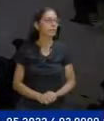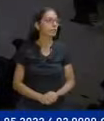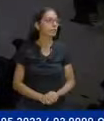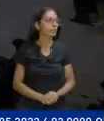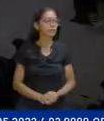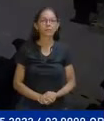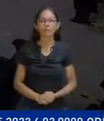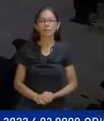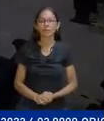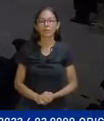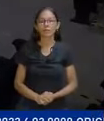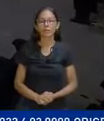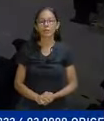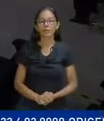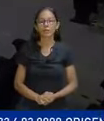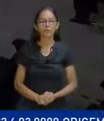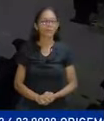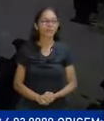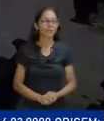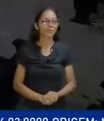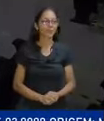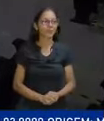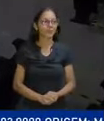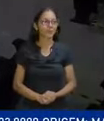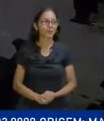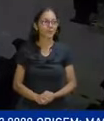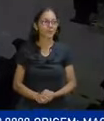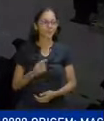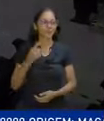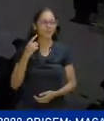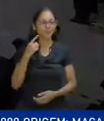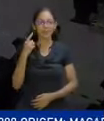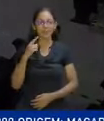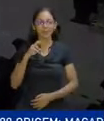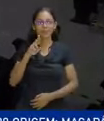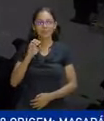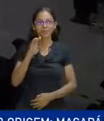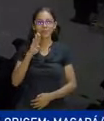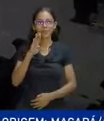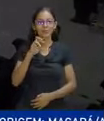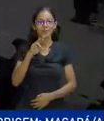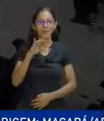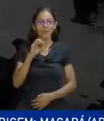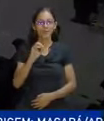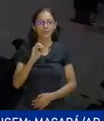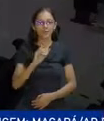Doutor Robério de Oliveira, seja muito bem-vindo. Boa tarde.